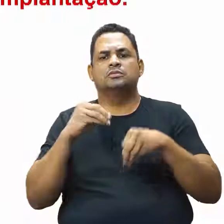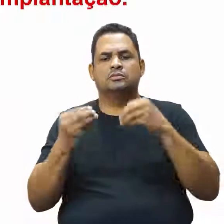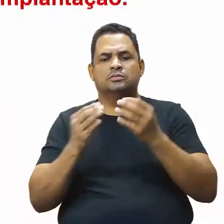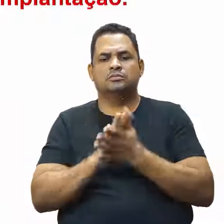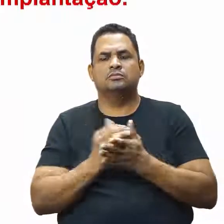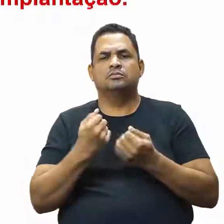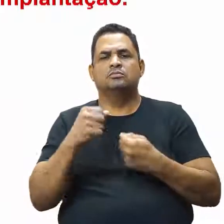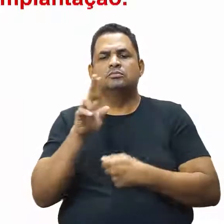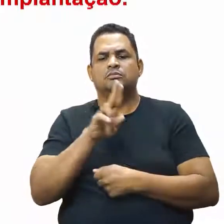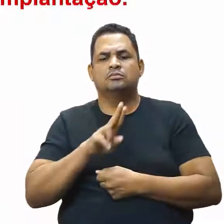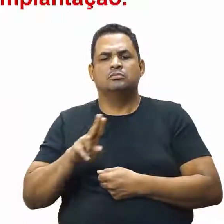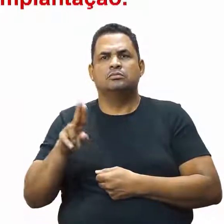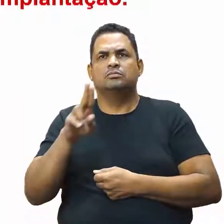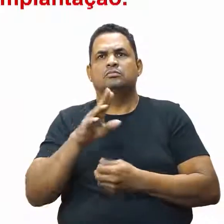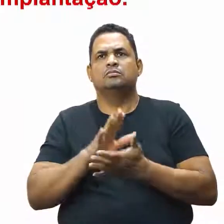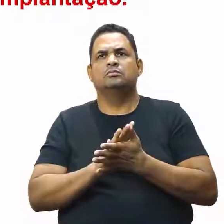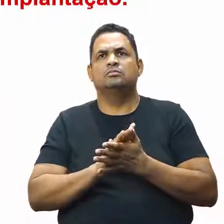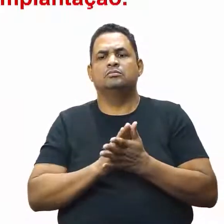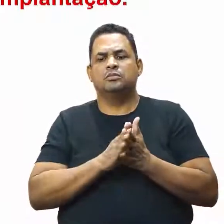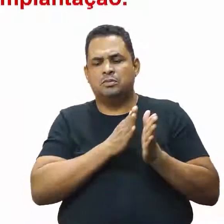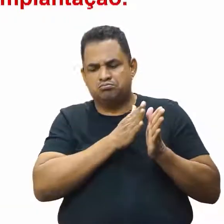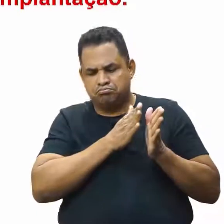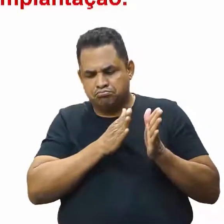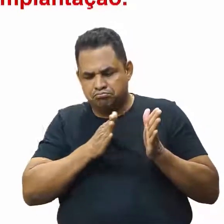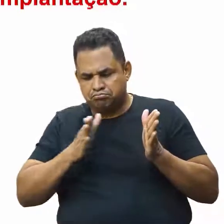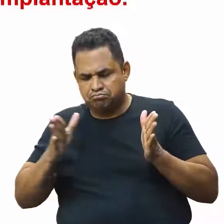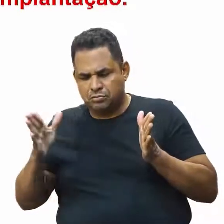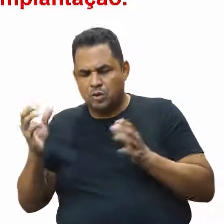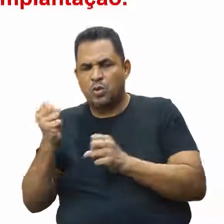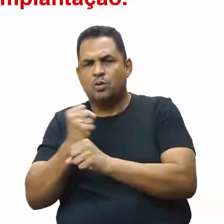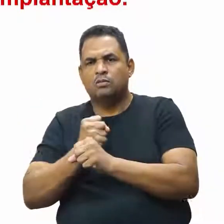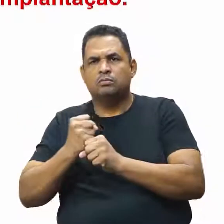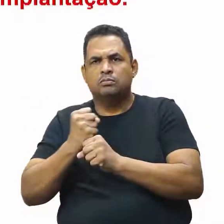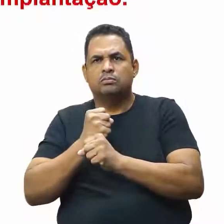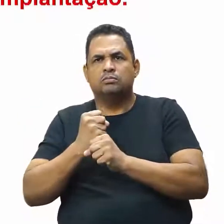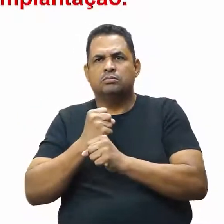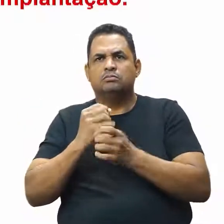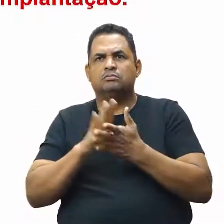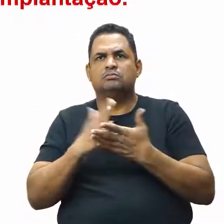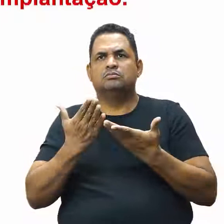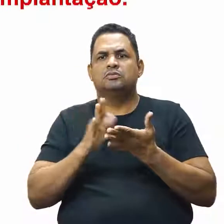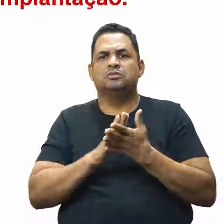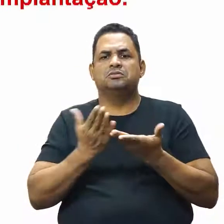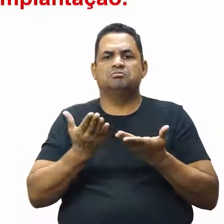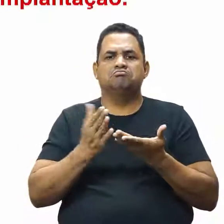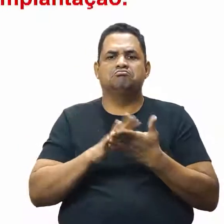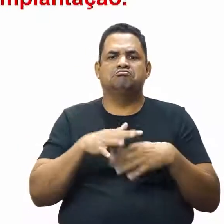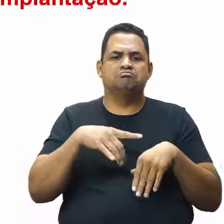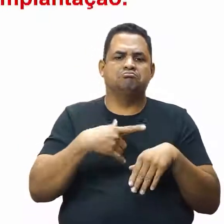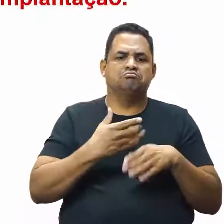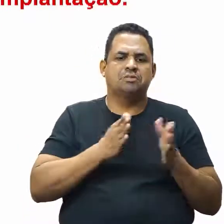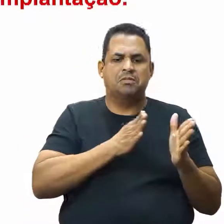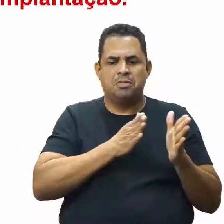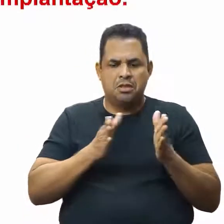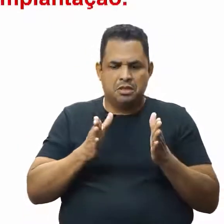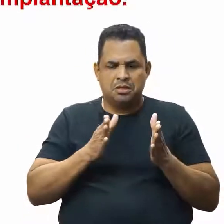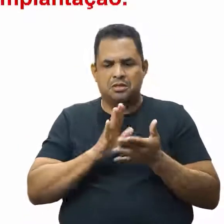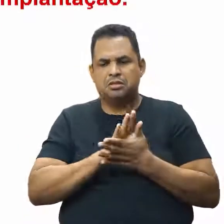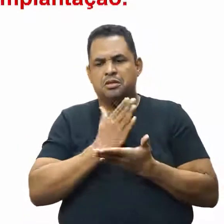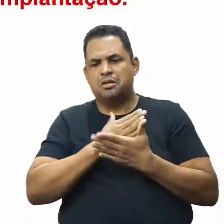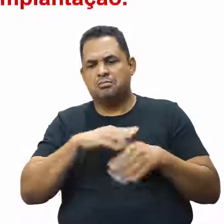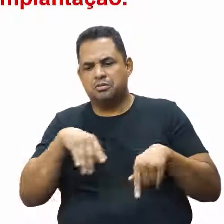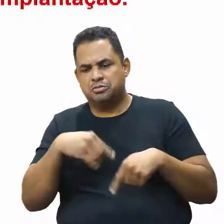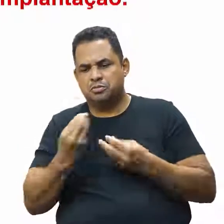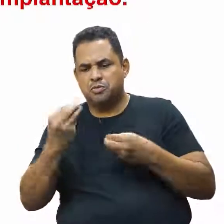pode utilizar, que elas vão dar o ano todo, ou você pode fazer de forma intermitente. Na hora que estiver terminando a produção